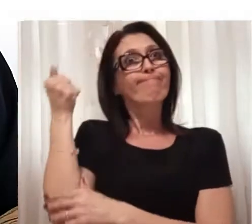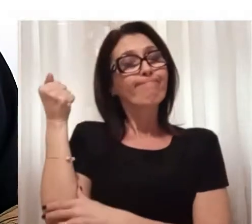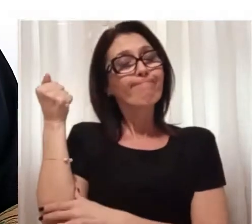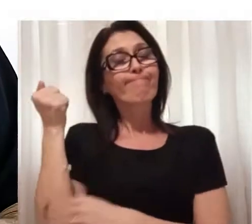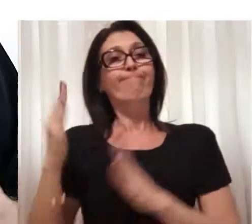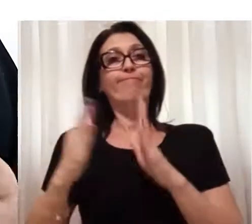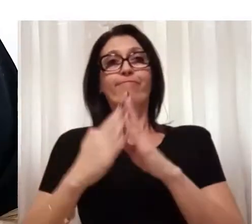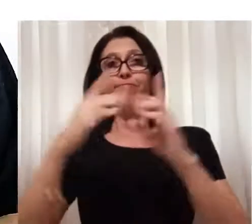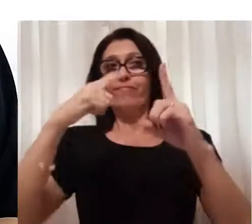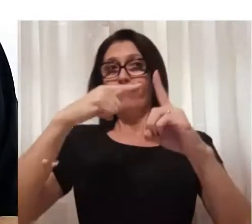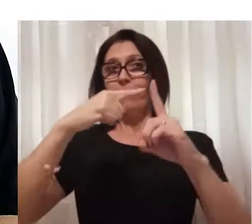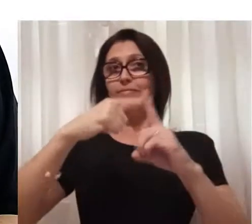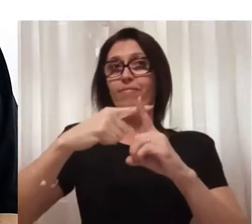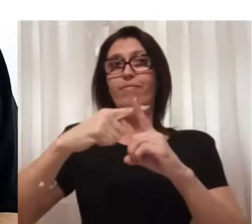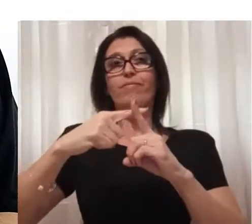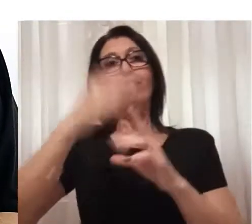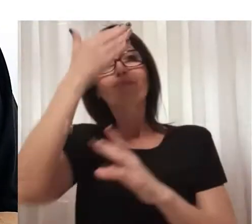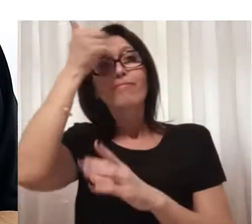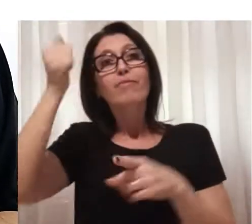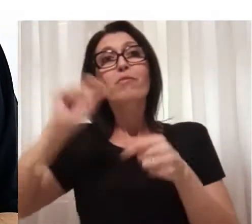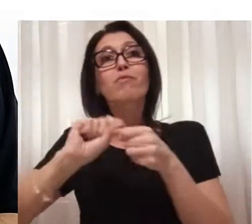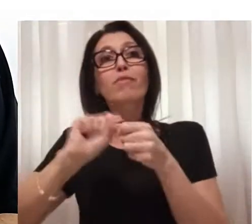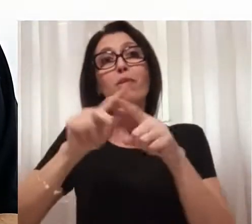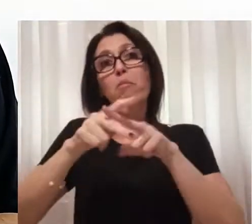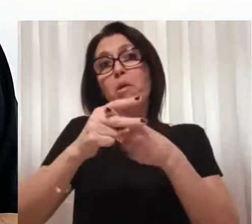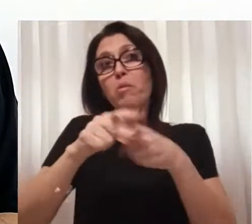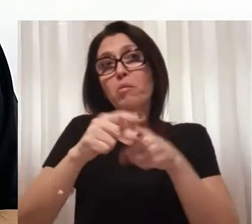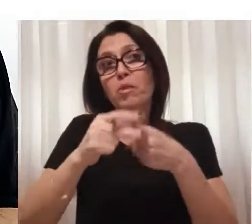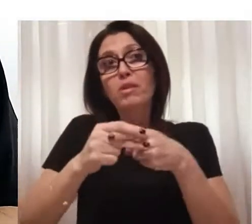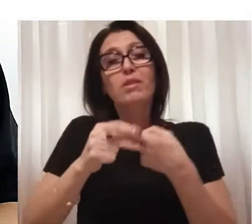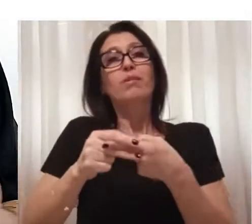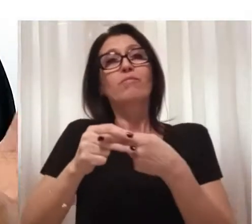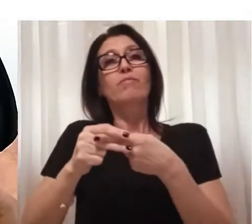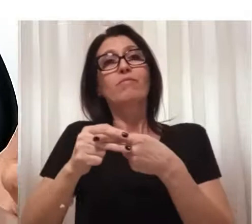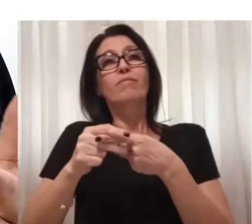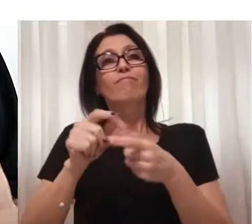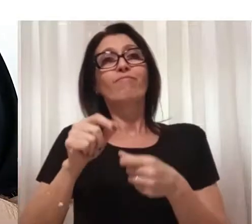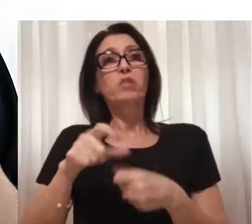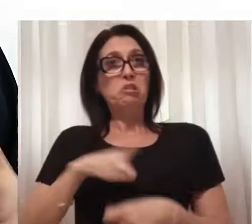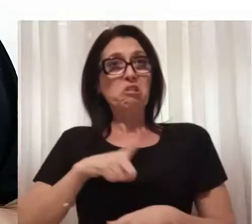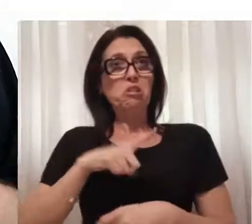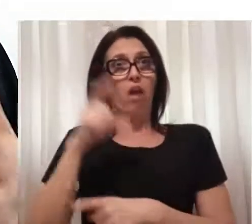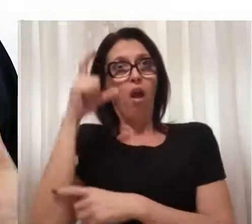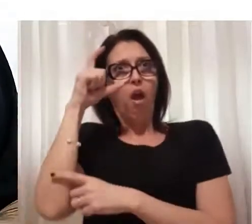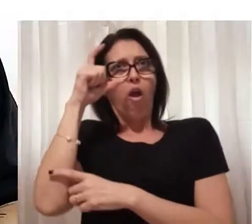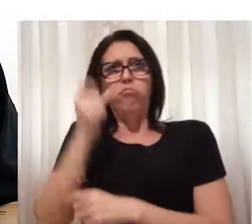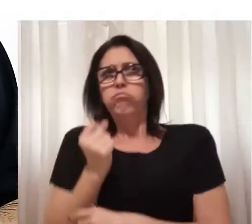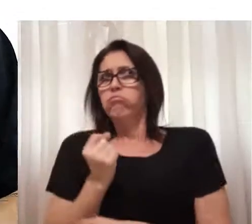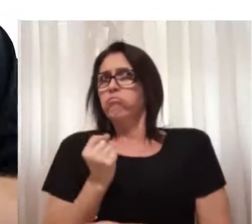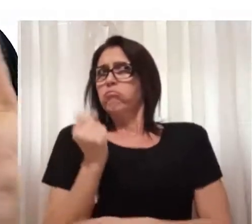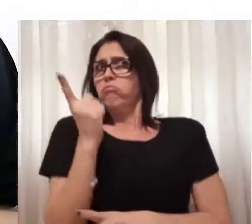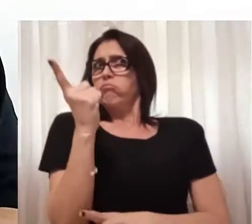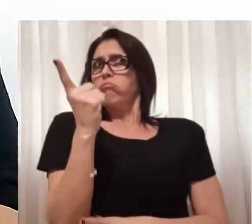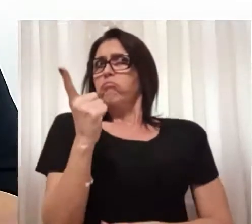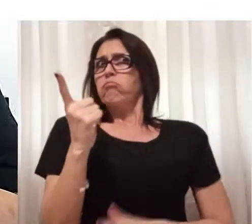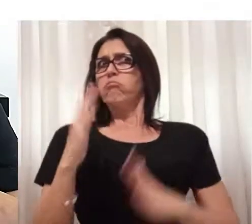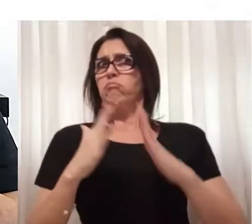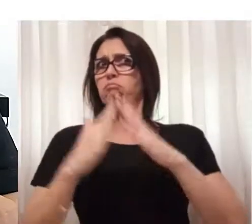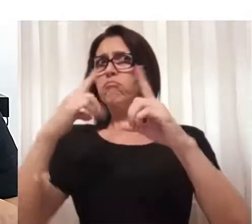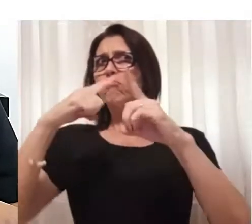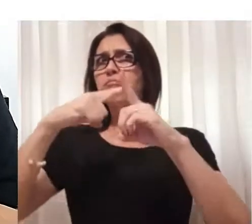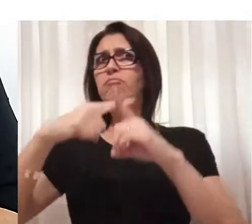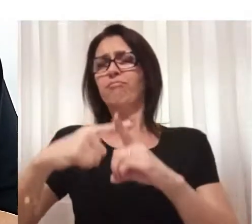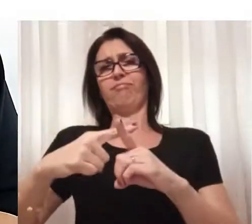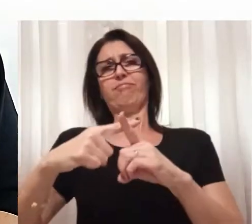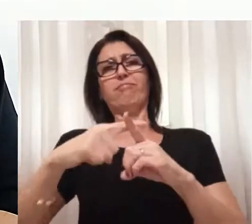A igreja esqueceu da sua manutenção, permitiu que interesses estranhos se infiltrassem